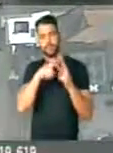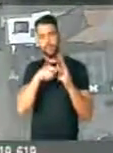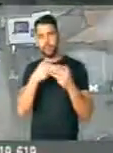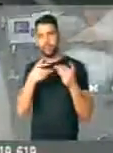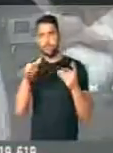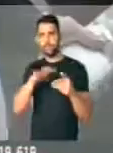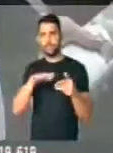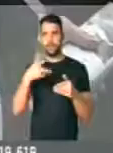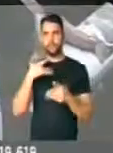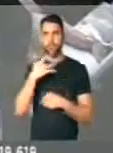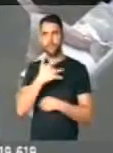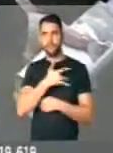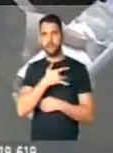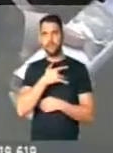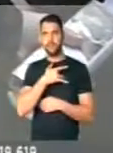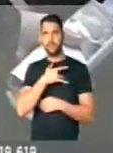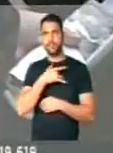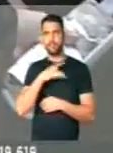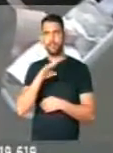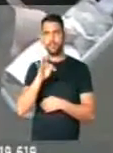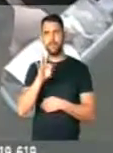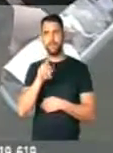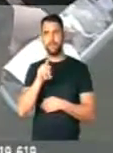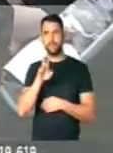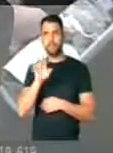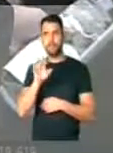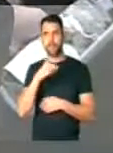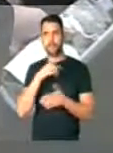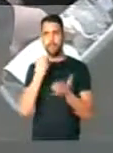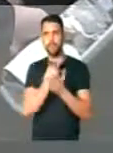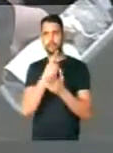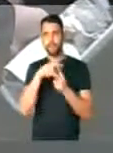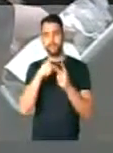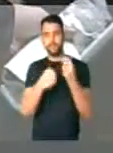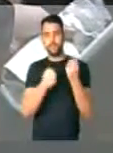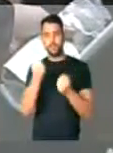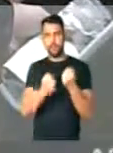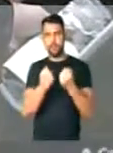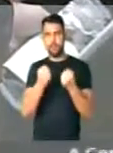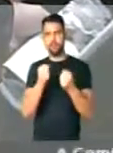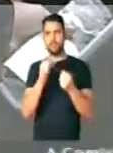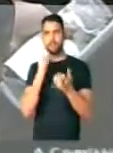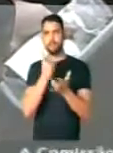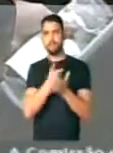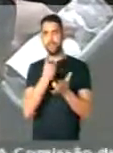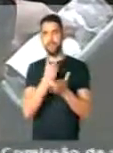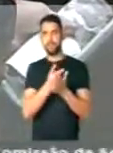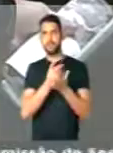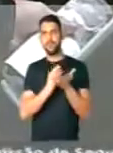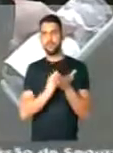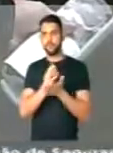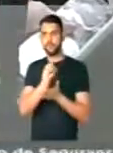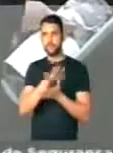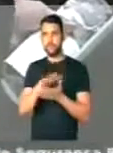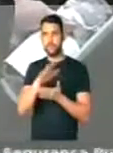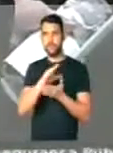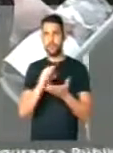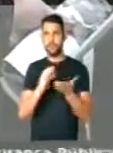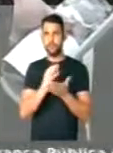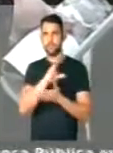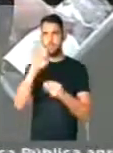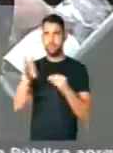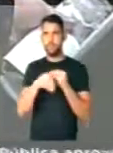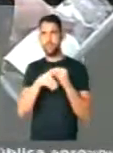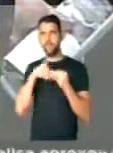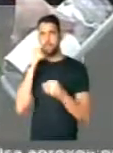unidades de saúde na reserva Tembé, além de compra de 2 veículos. E mesmo os recursos oriundos de